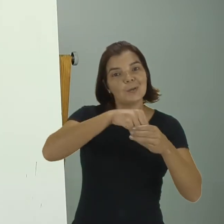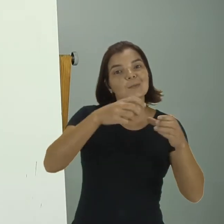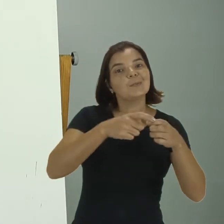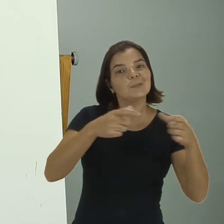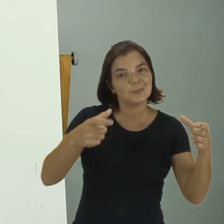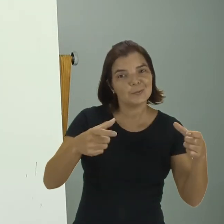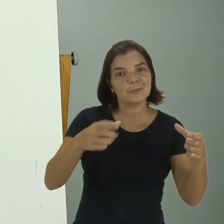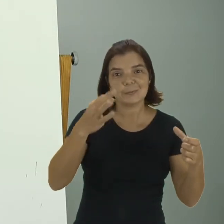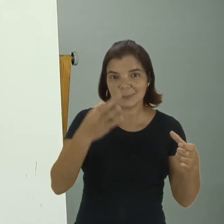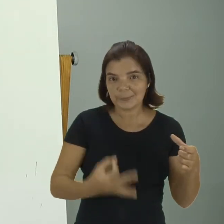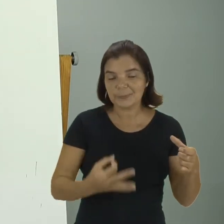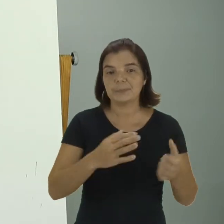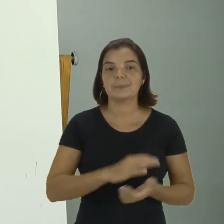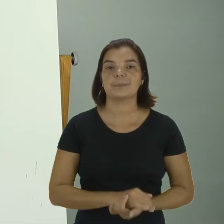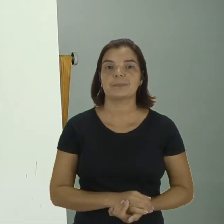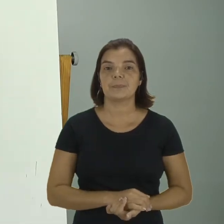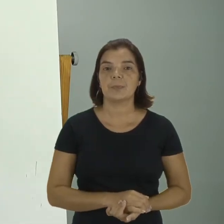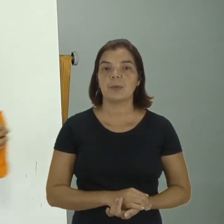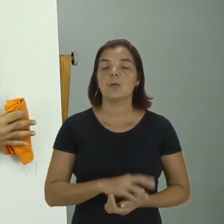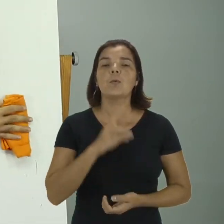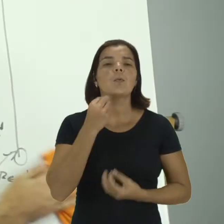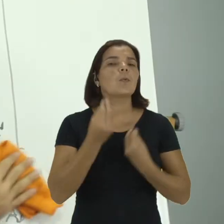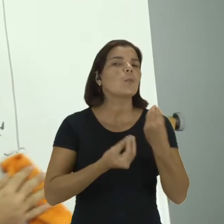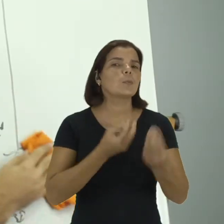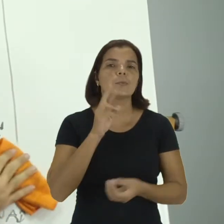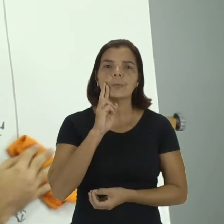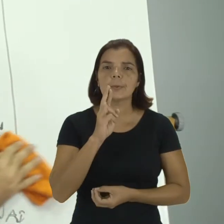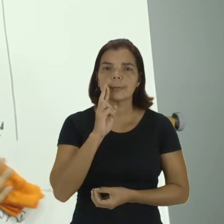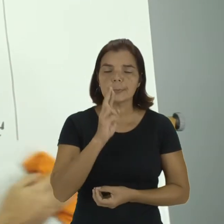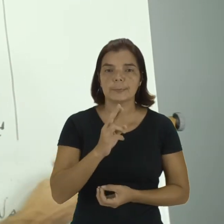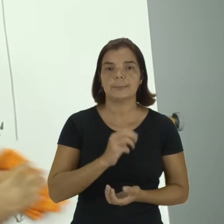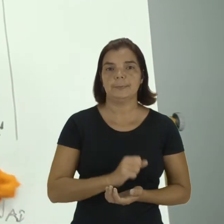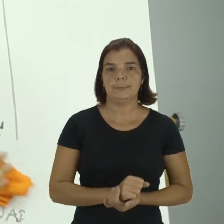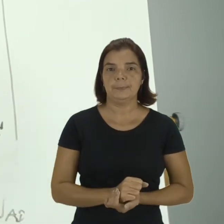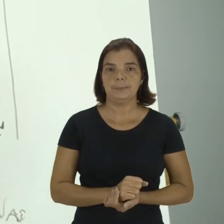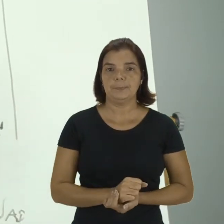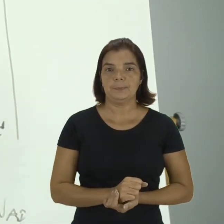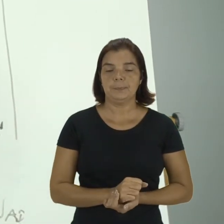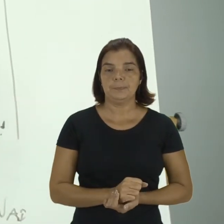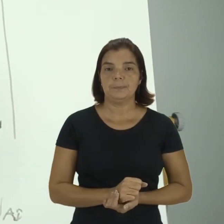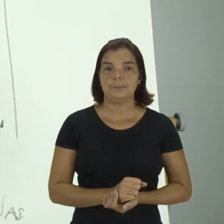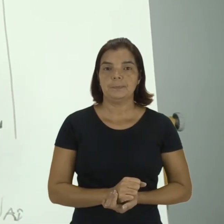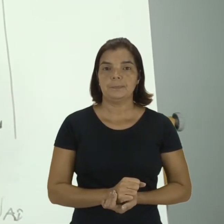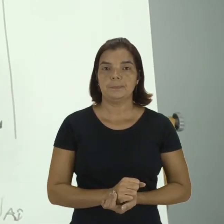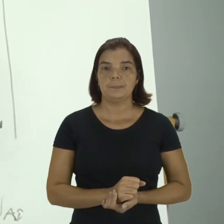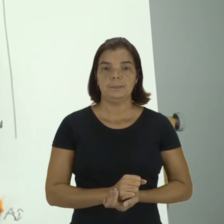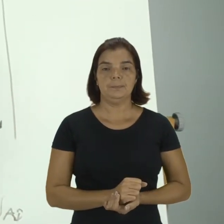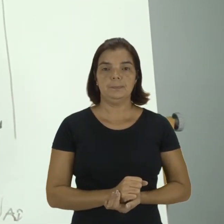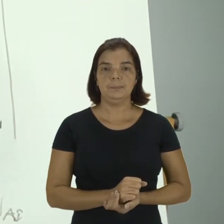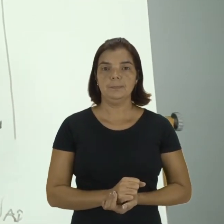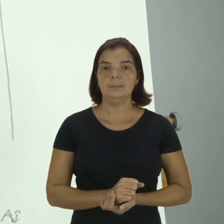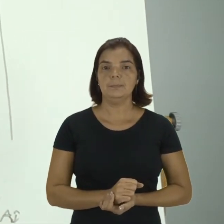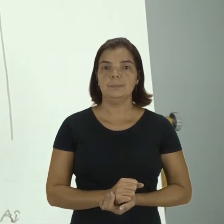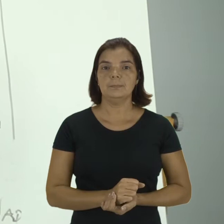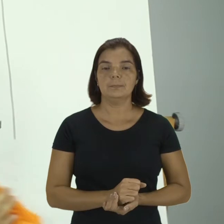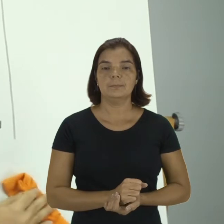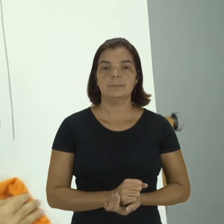dilatou, certo? Então, o que a gente vai fazer? Vamos, então, aqui resolver a questão.